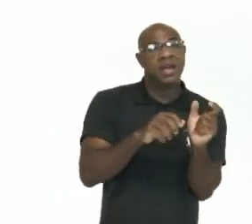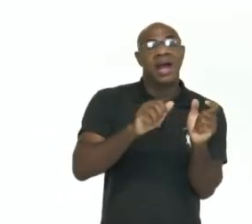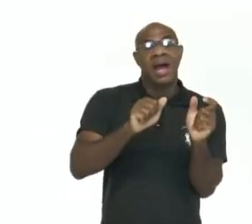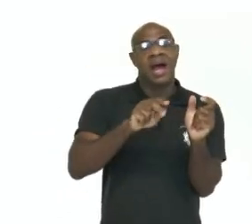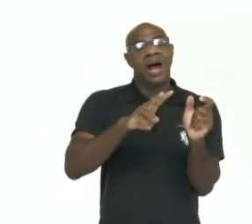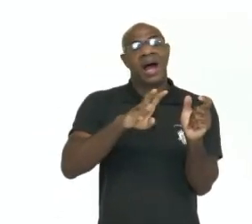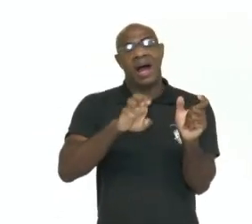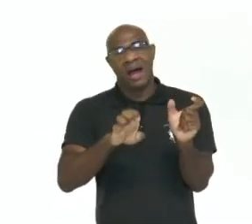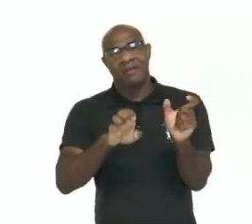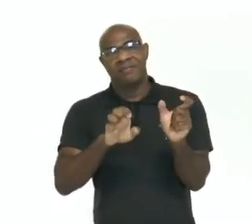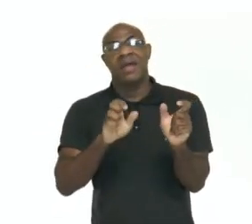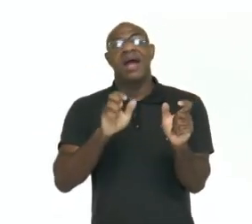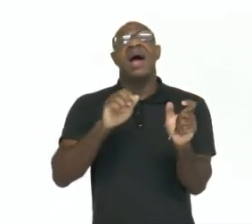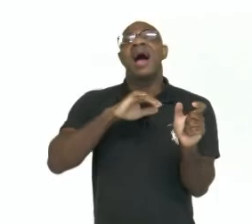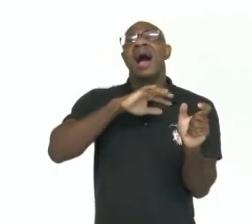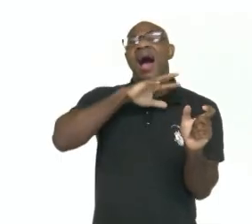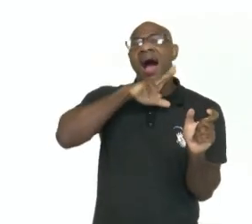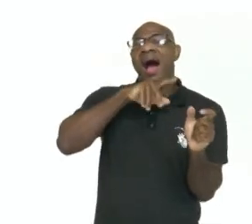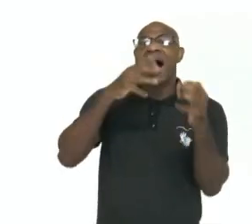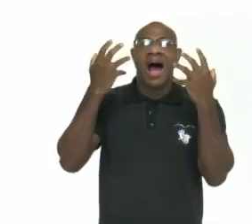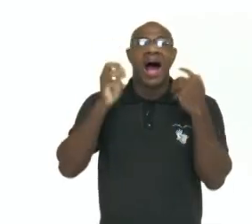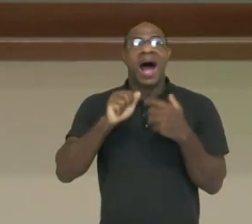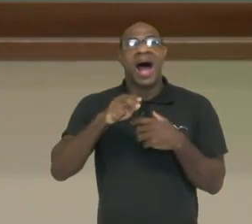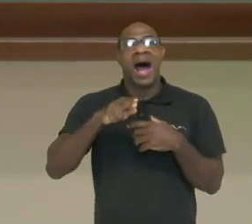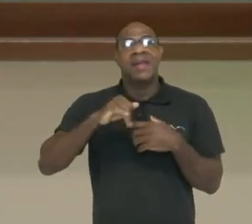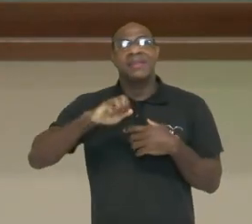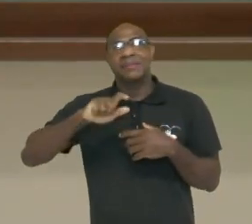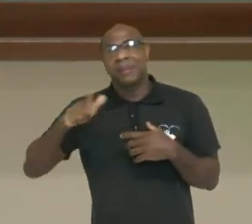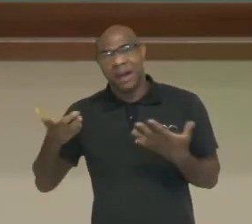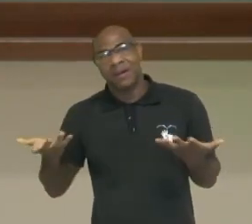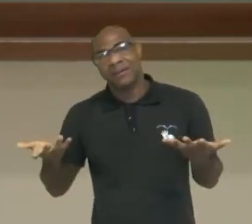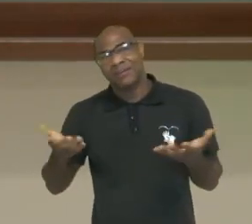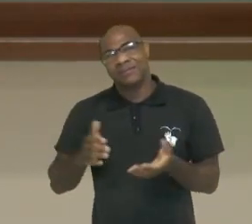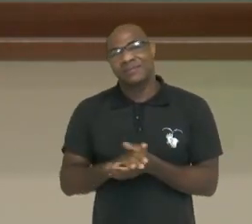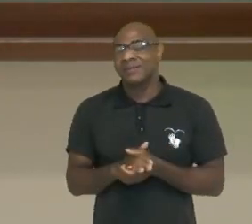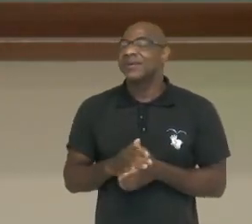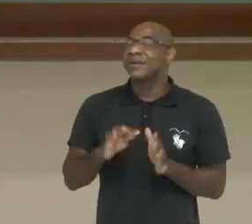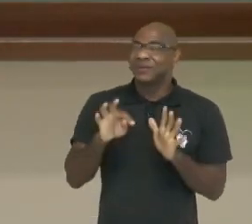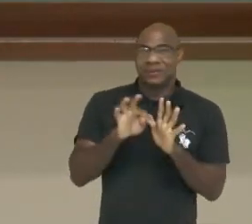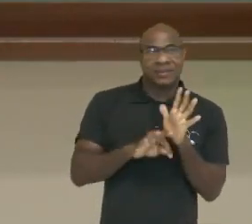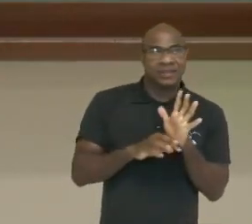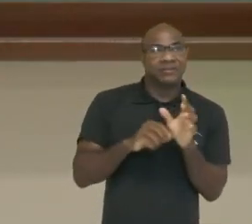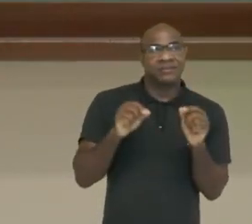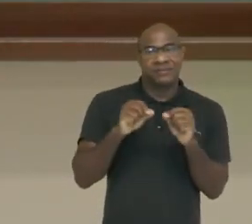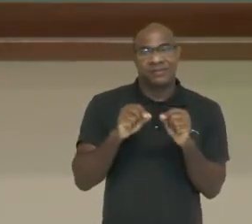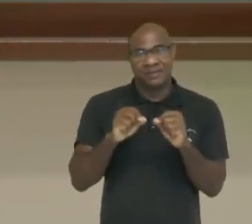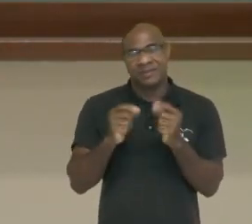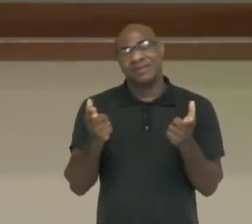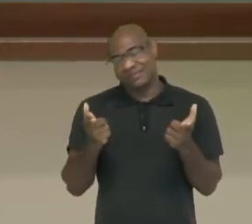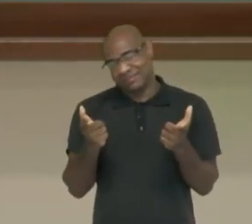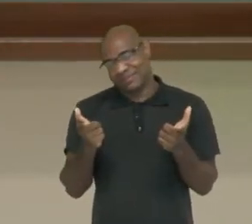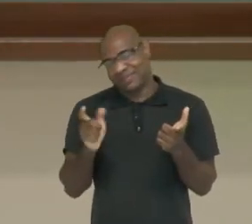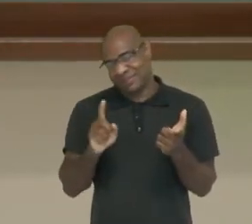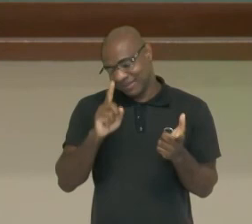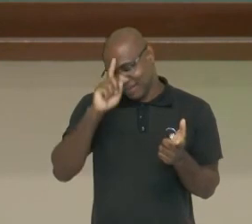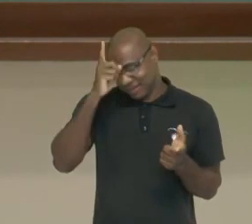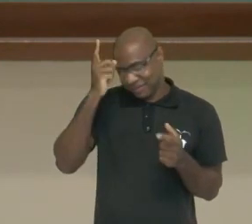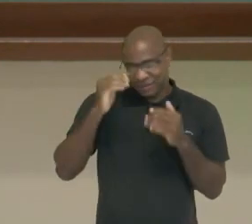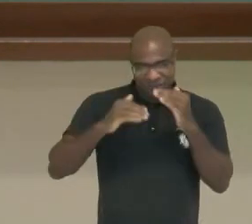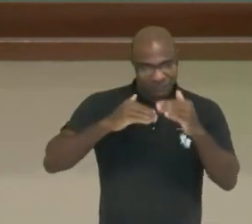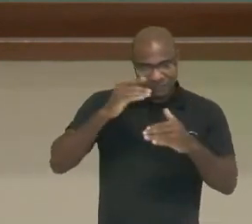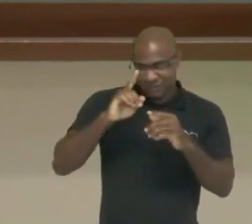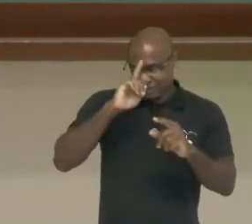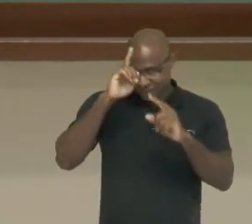elipse, escondidinho ali. É claro que o texto ele foi criado para desenvolver essa ideia. O